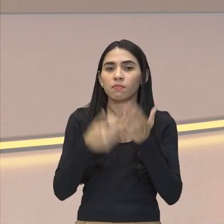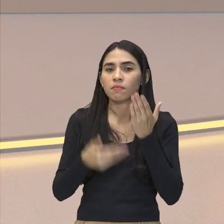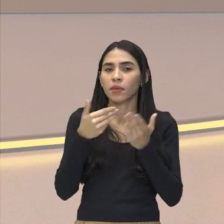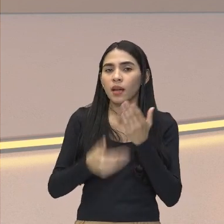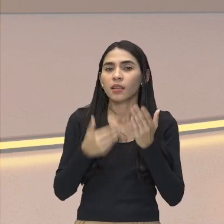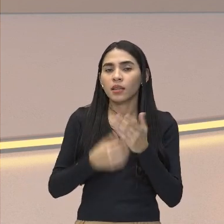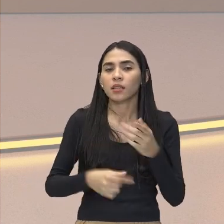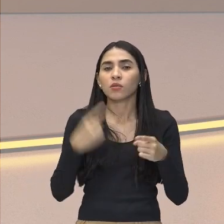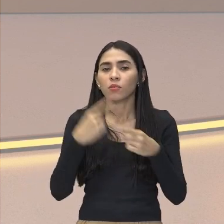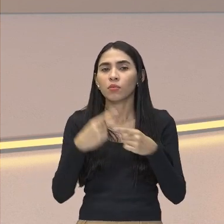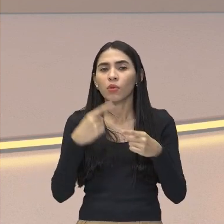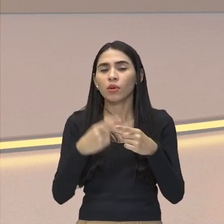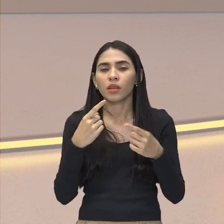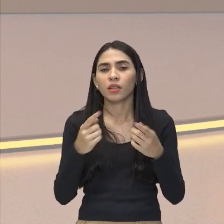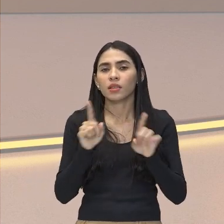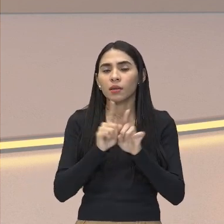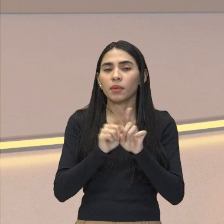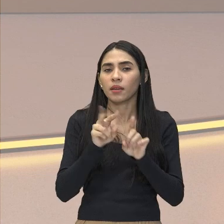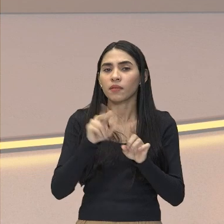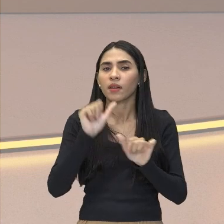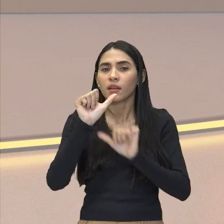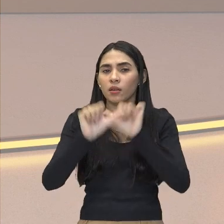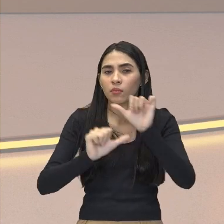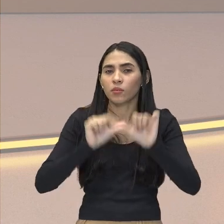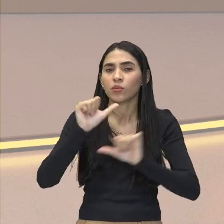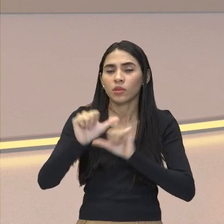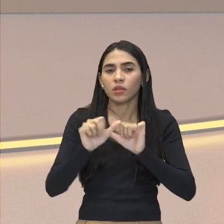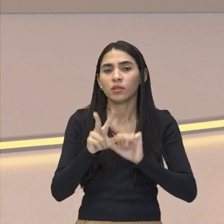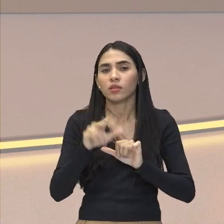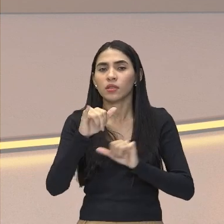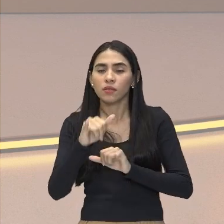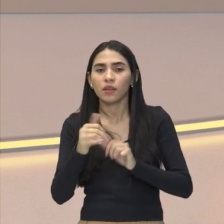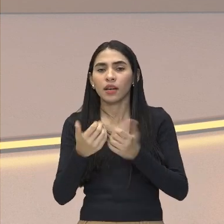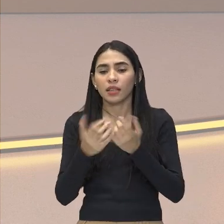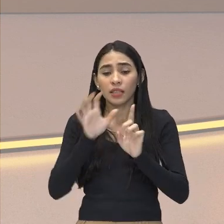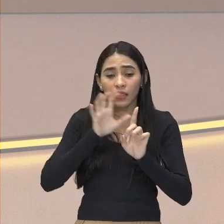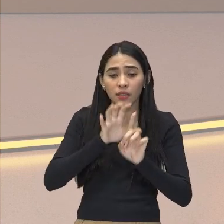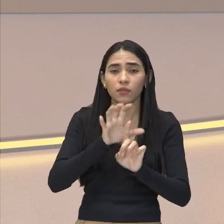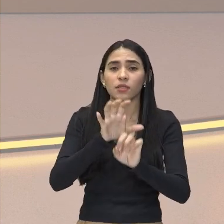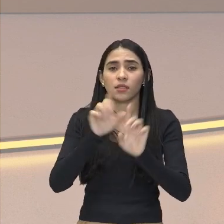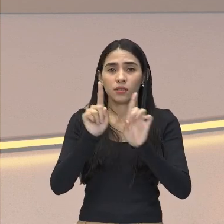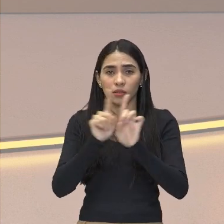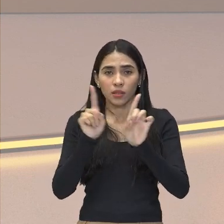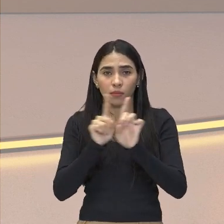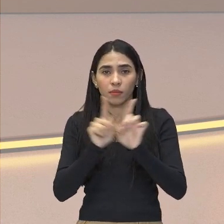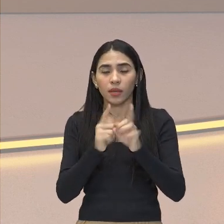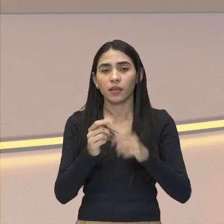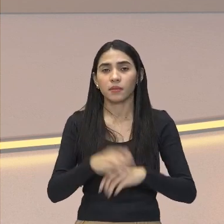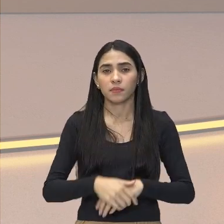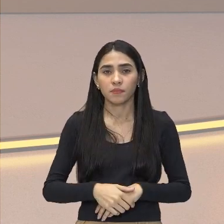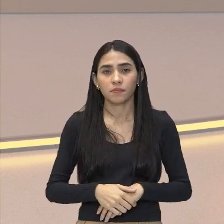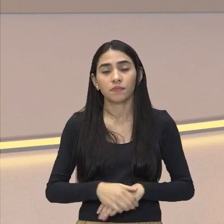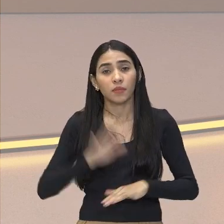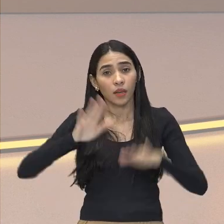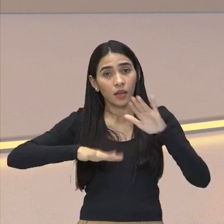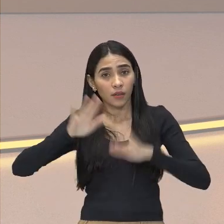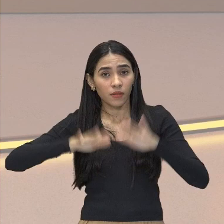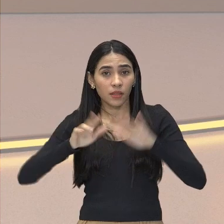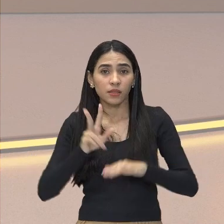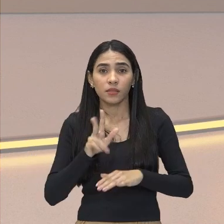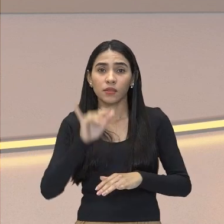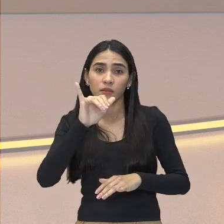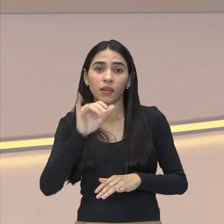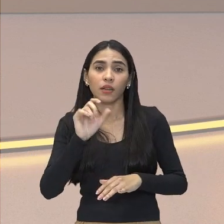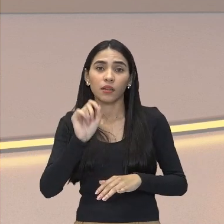vão se fragmentando também e vão nos levando juntos, não é? Para esse rio que muitas vezes vai levar de